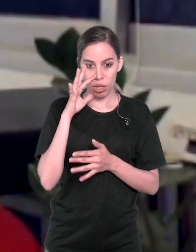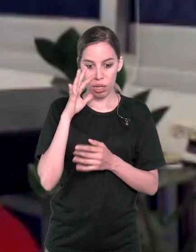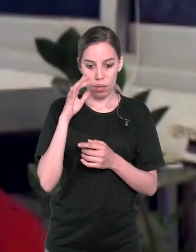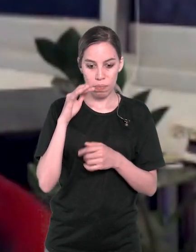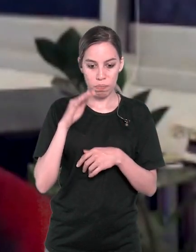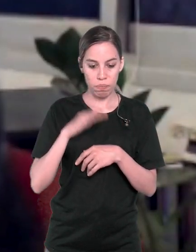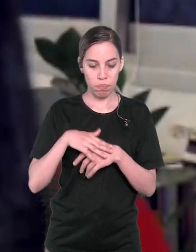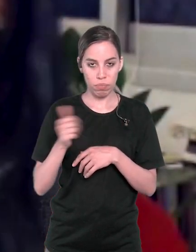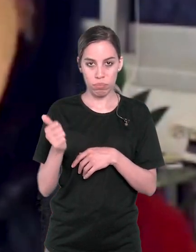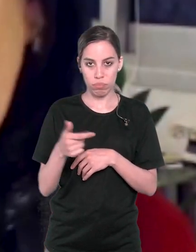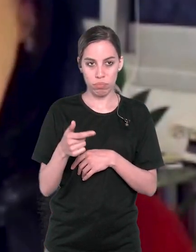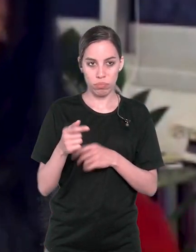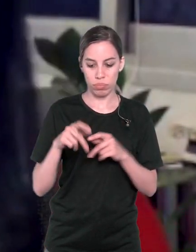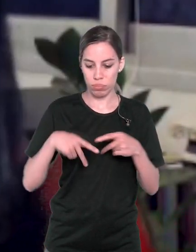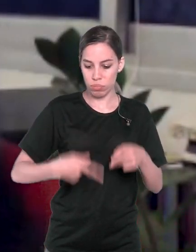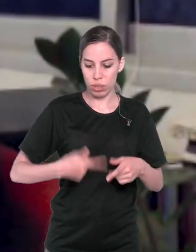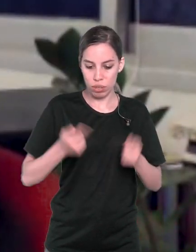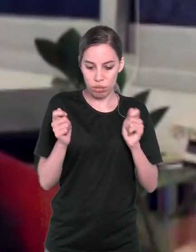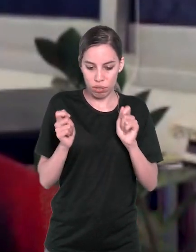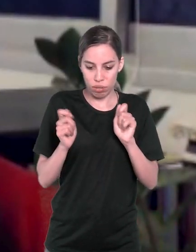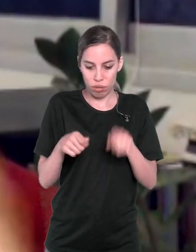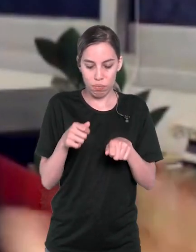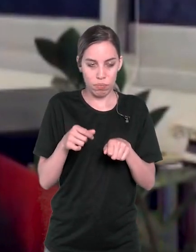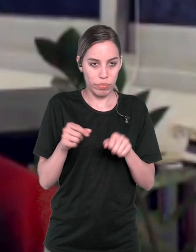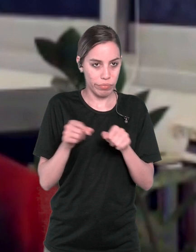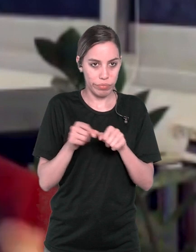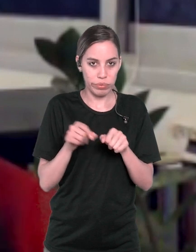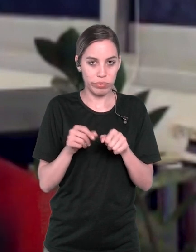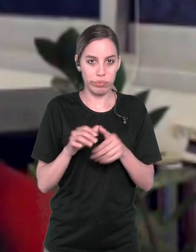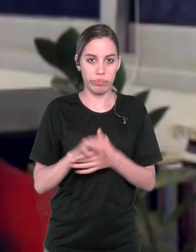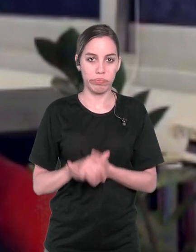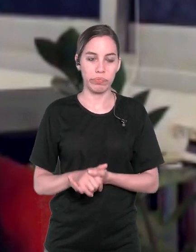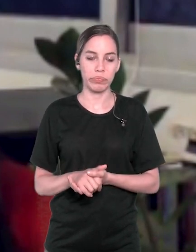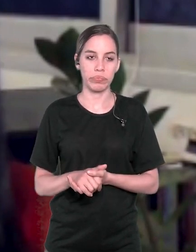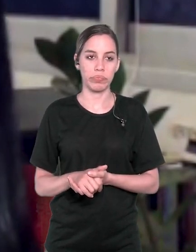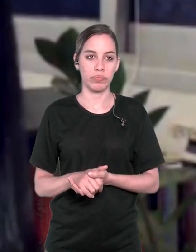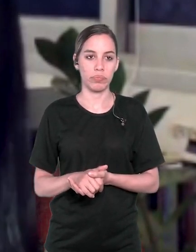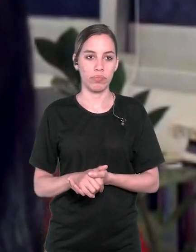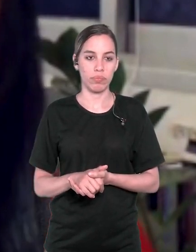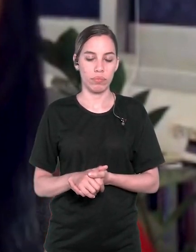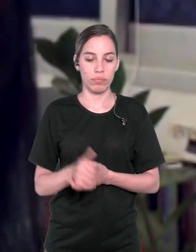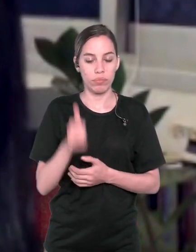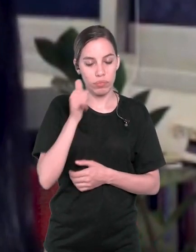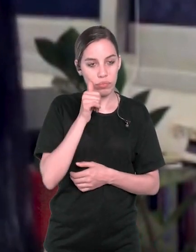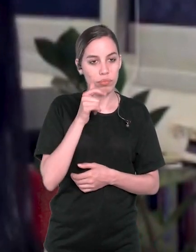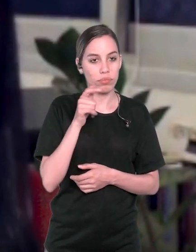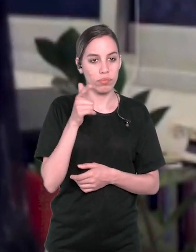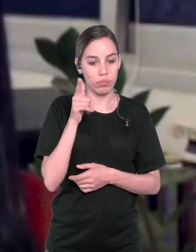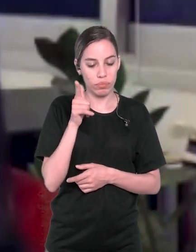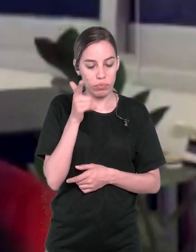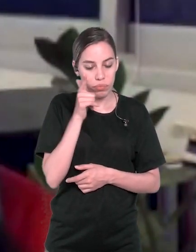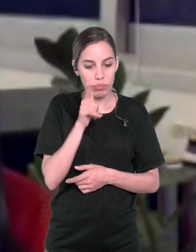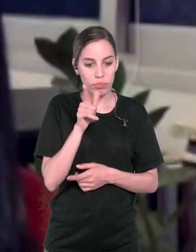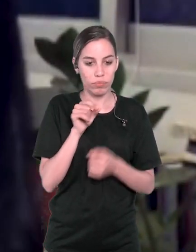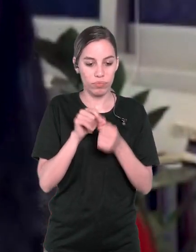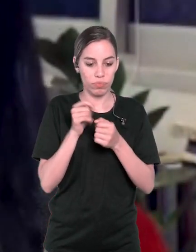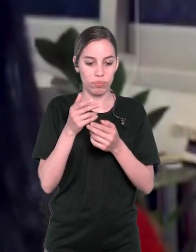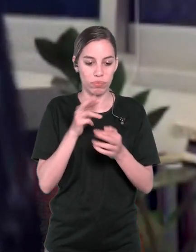humano. É muito interessante assim, esse jogo entre as duas, né?